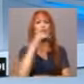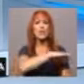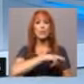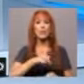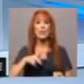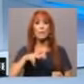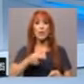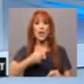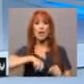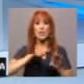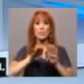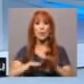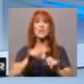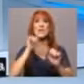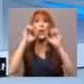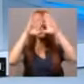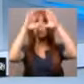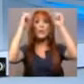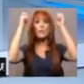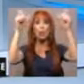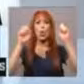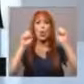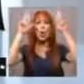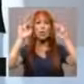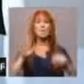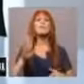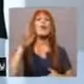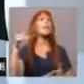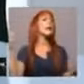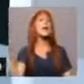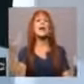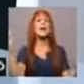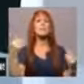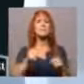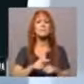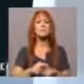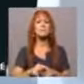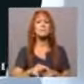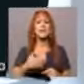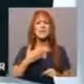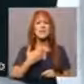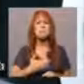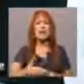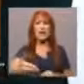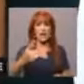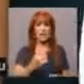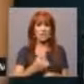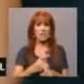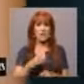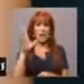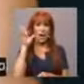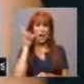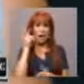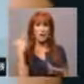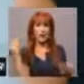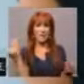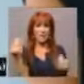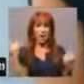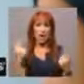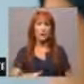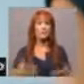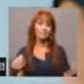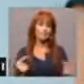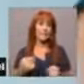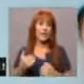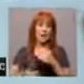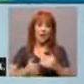Península Ibérica, céu pouco nublado limpo. Para amanhã. Aliás, a tendência para o resto da semana é esta, não é? Tempo sempre quente. Grande. Exatamente. A